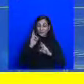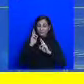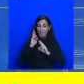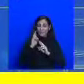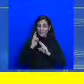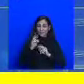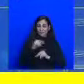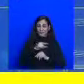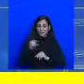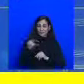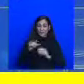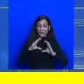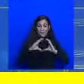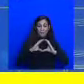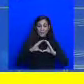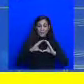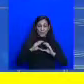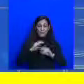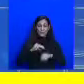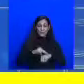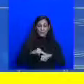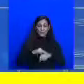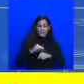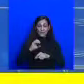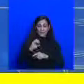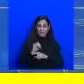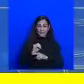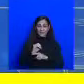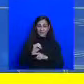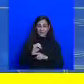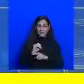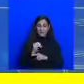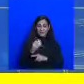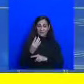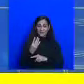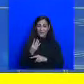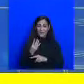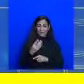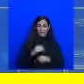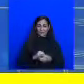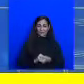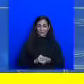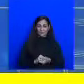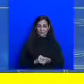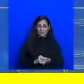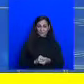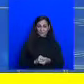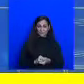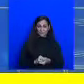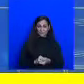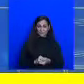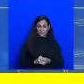torcida. Bola marrom 04, marrom 04.